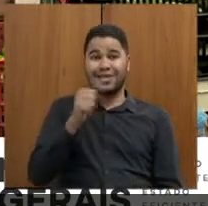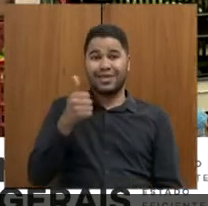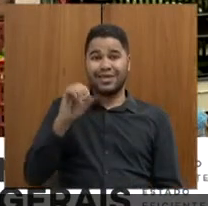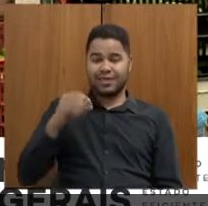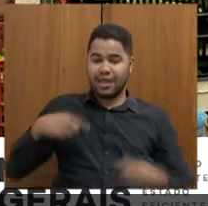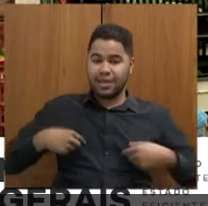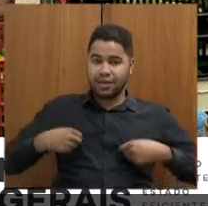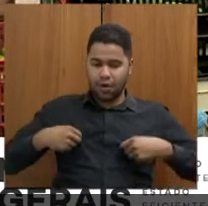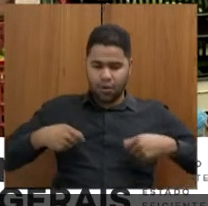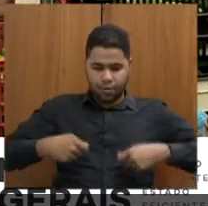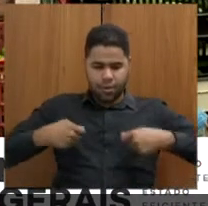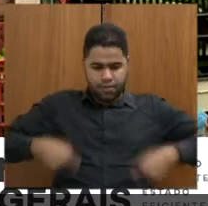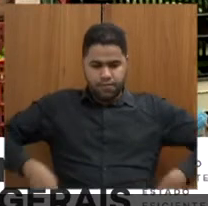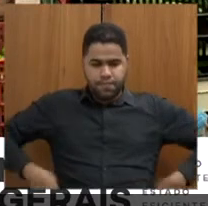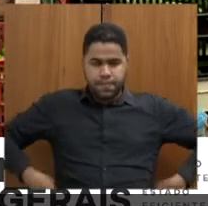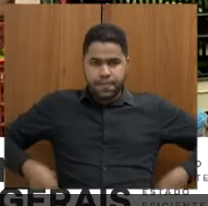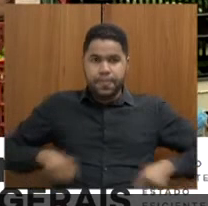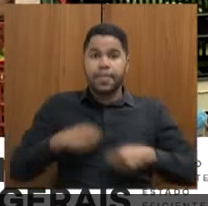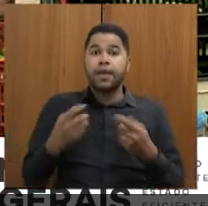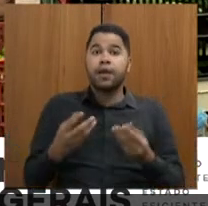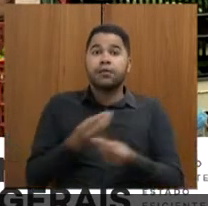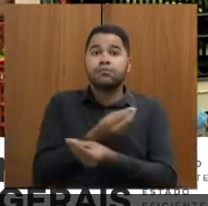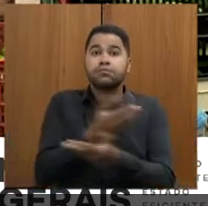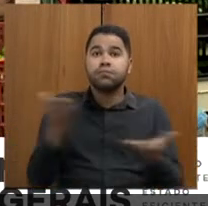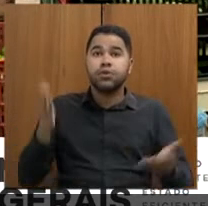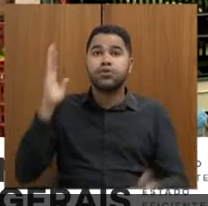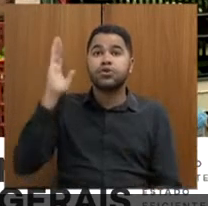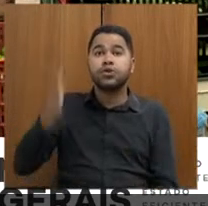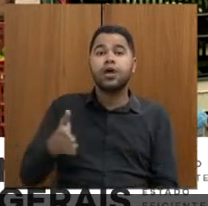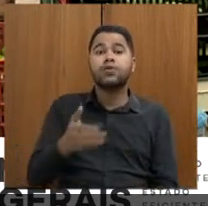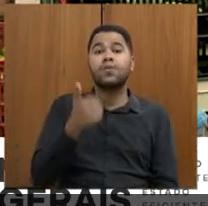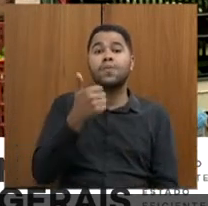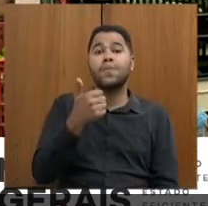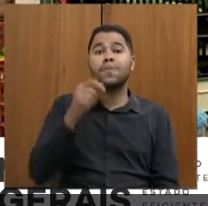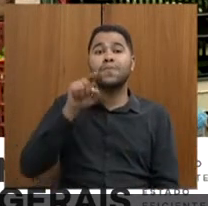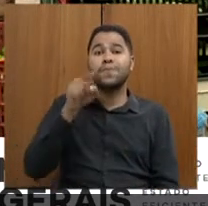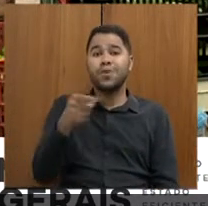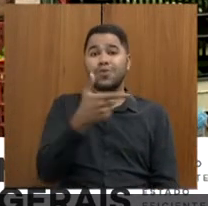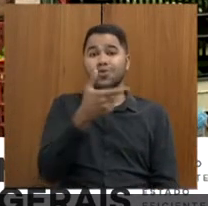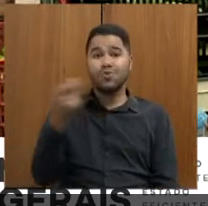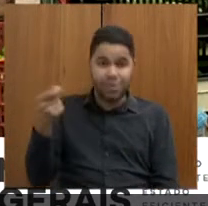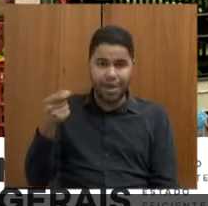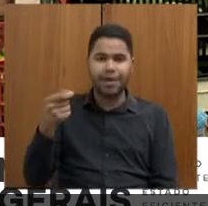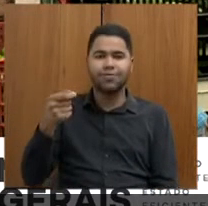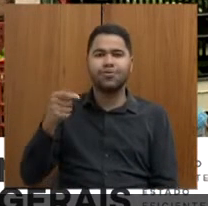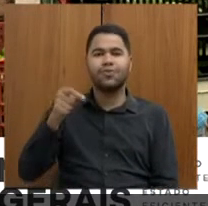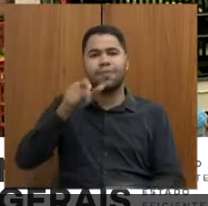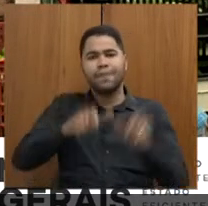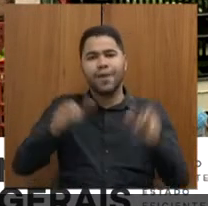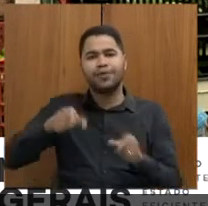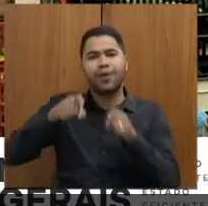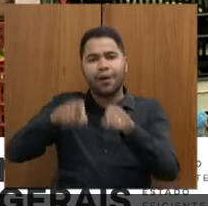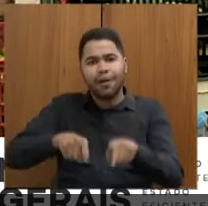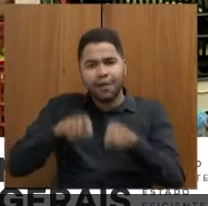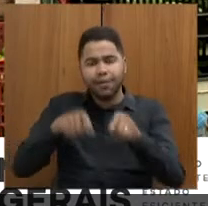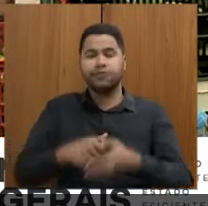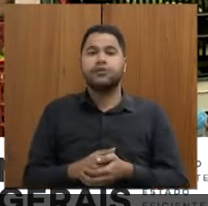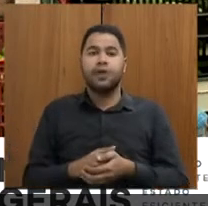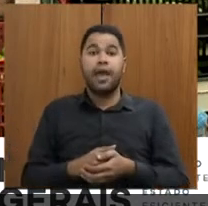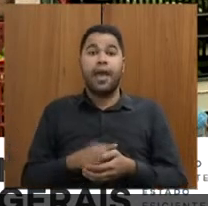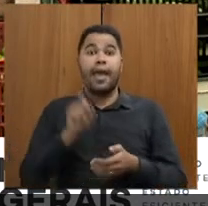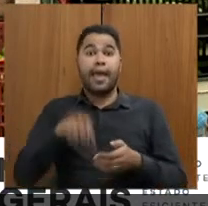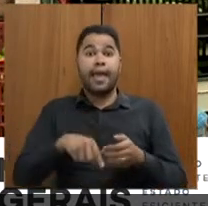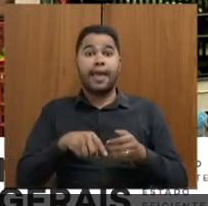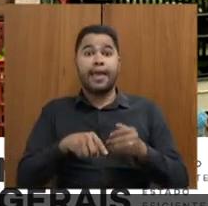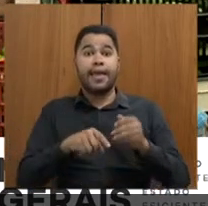2900 caixas plásticas beneficiando diretamente 1.200 agricultores isso é feito com emenda parlamentar que eu